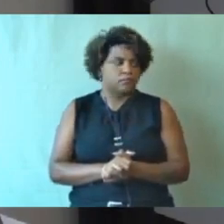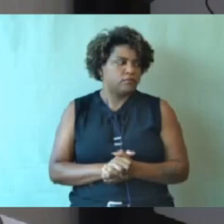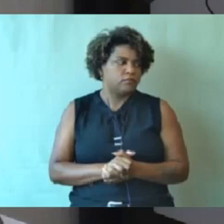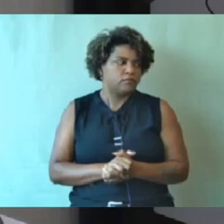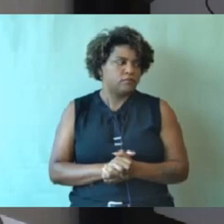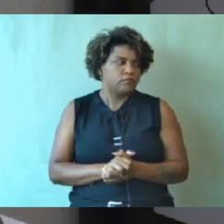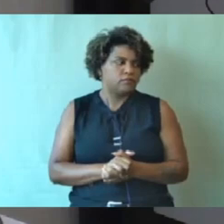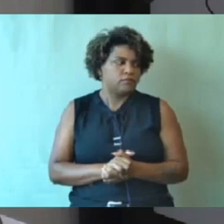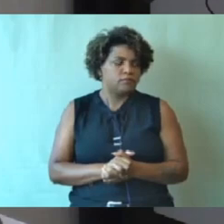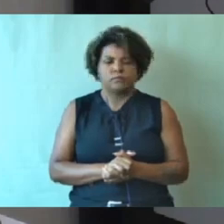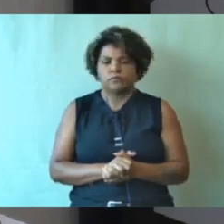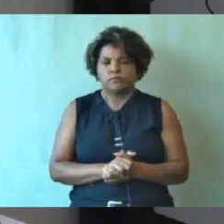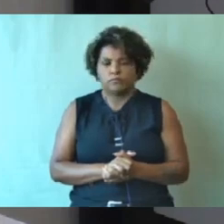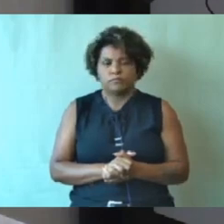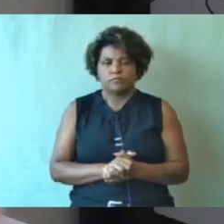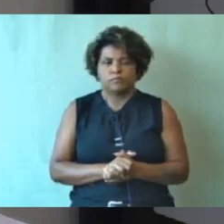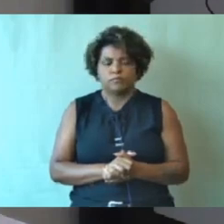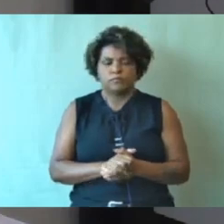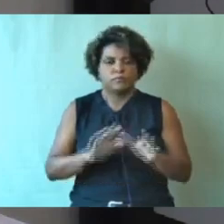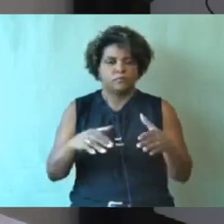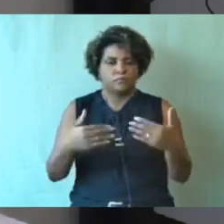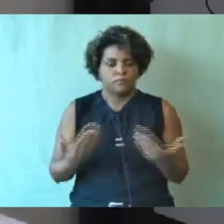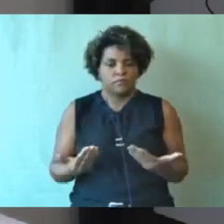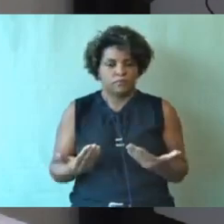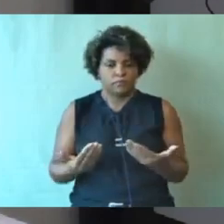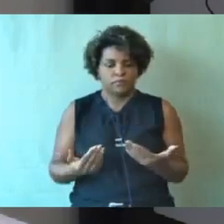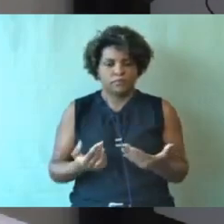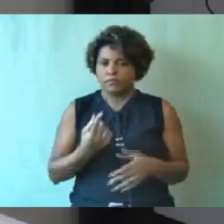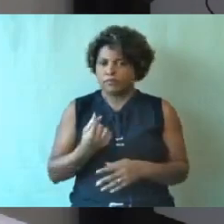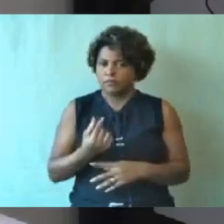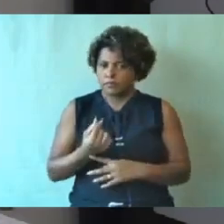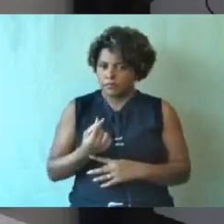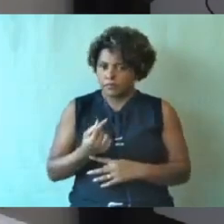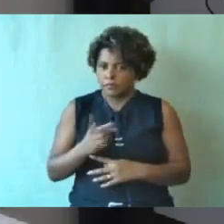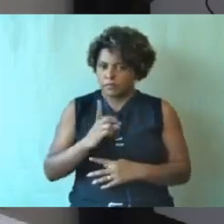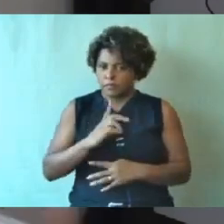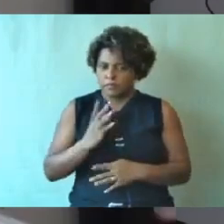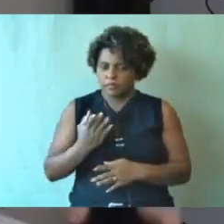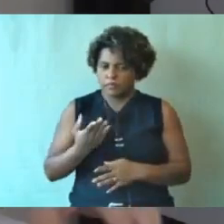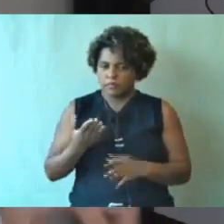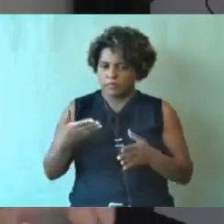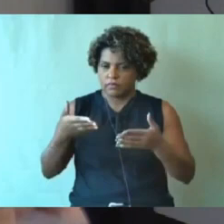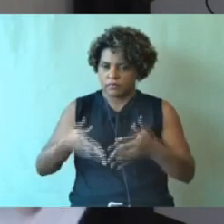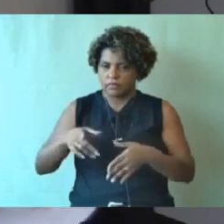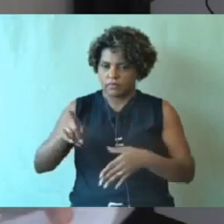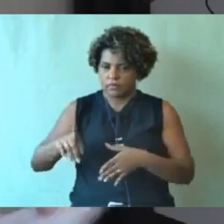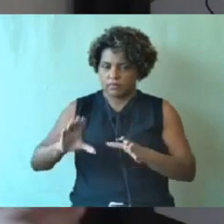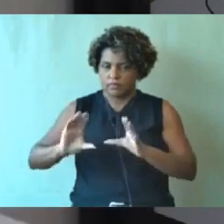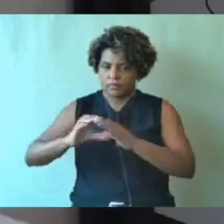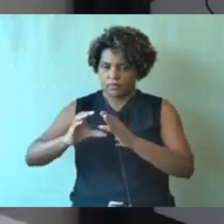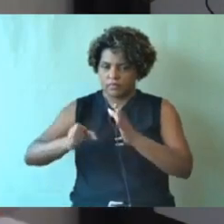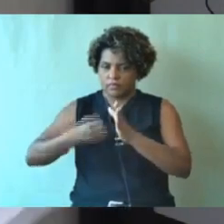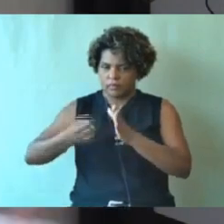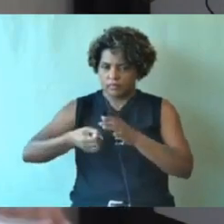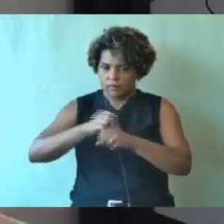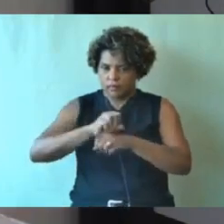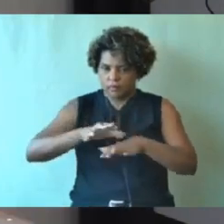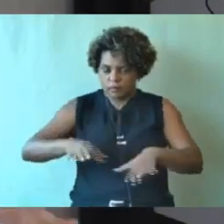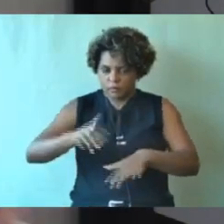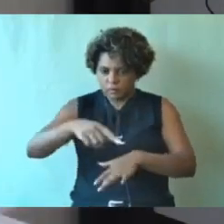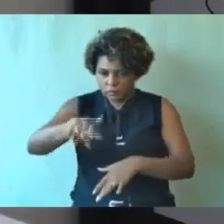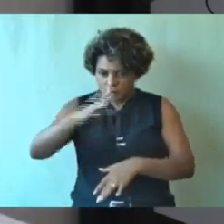vamos lá. Então, essa questão do dinheiro está chegando para o consórcio fazer a distribuição, então vocês entendem que